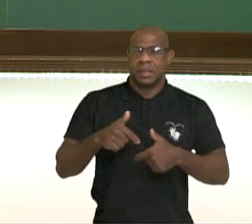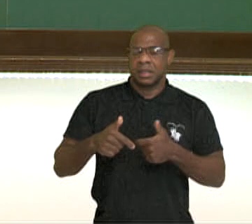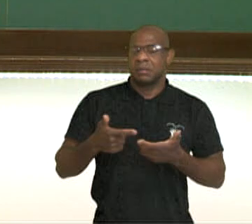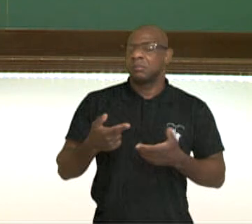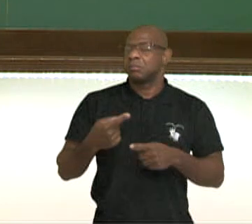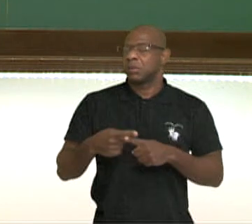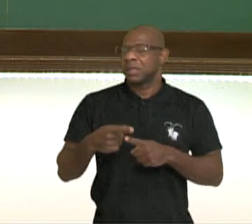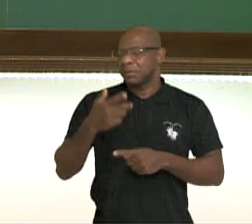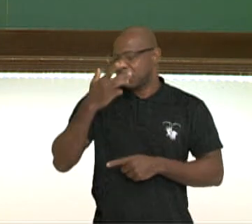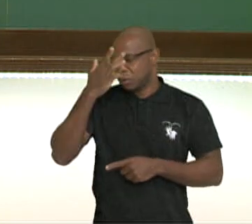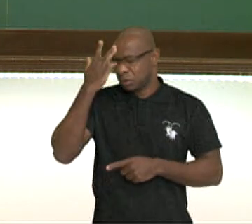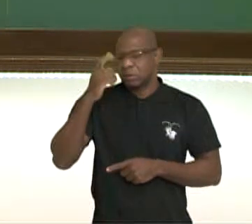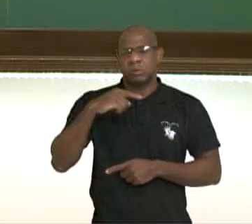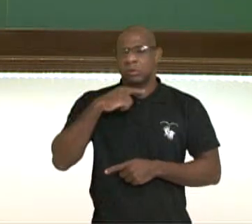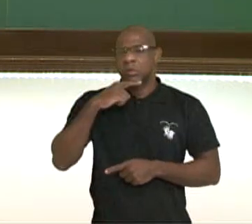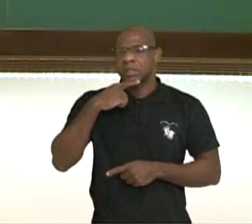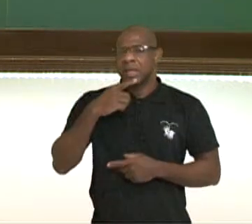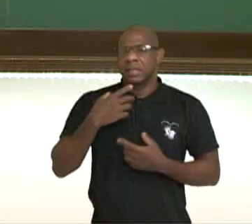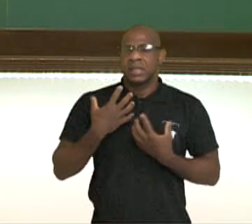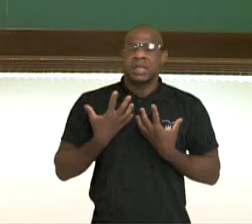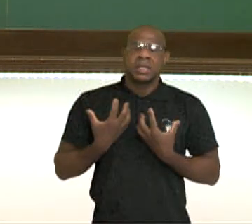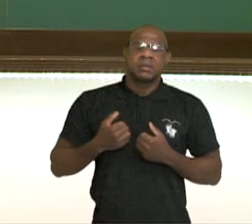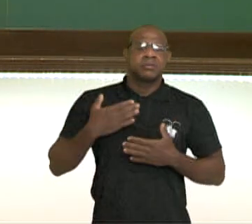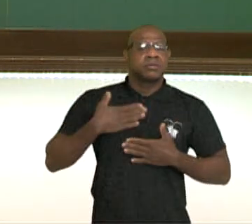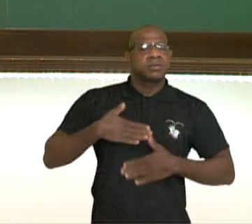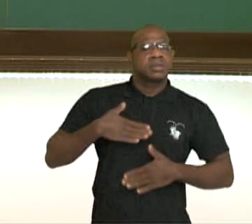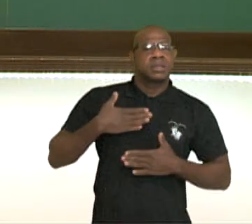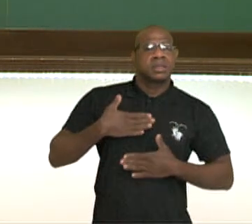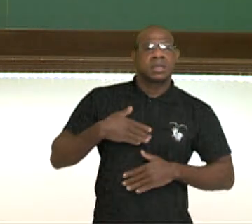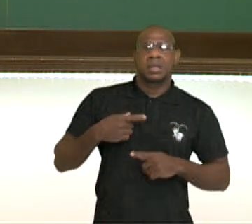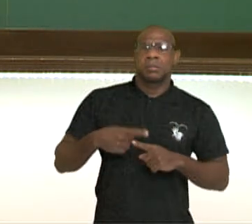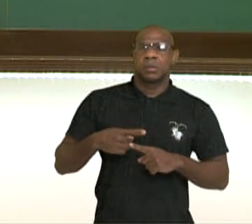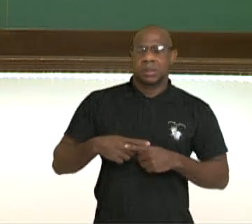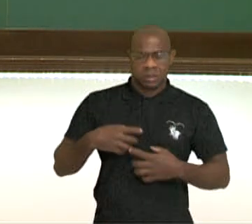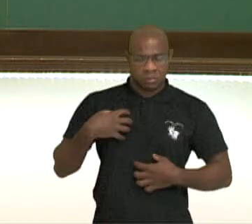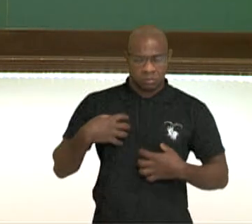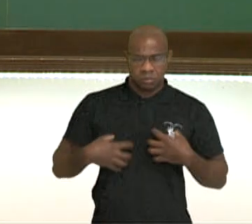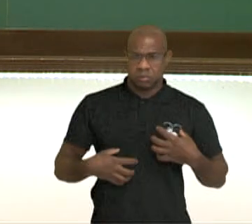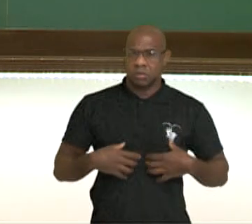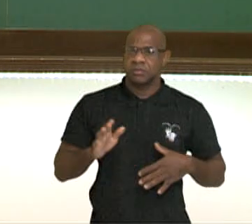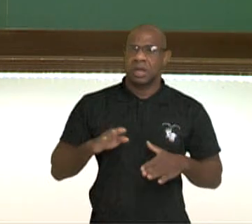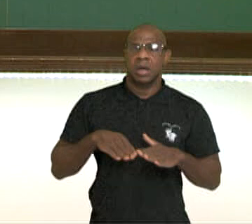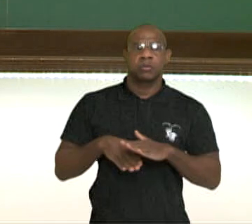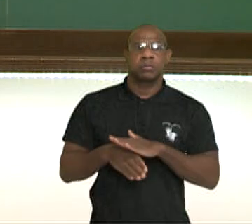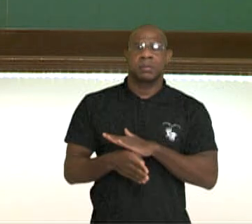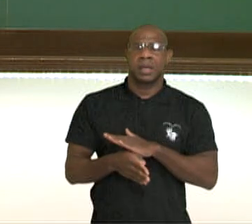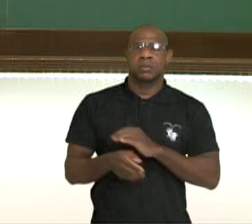descansar adequadamente, porque o organismo dela já está habituado a um